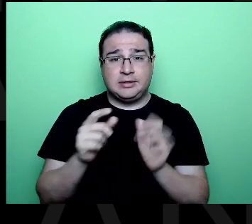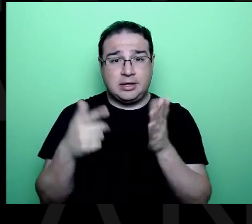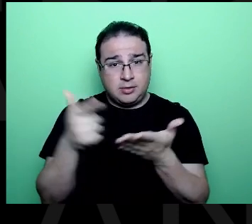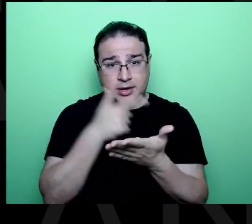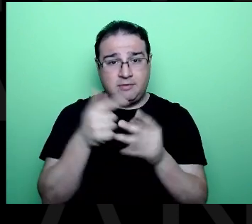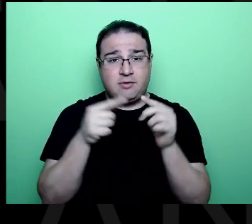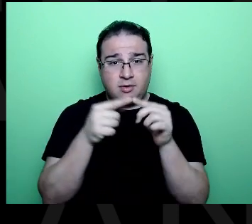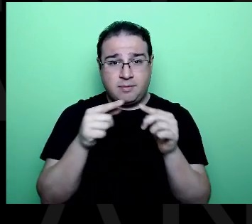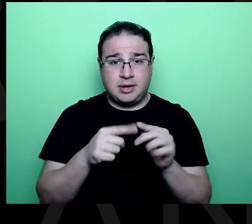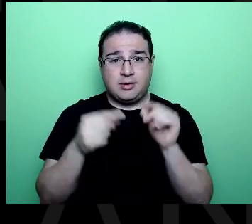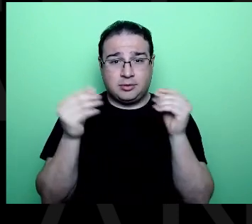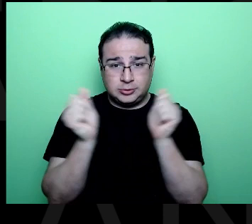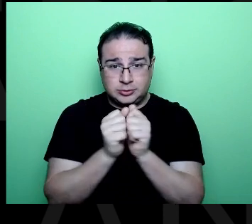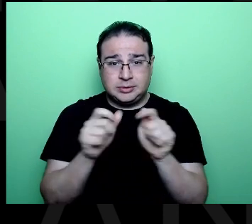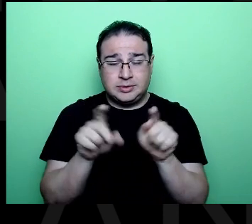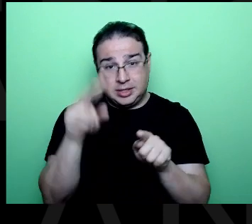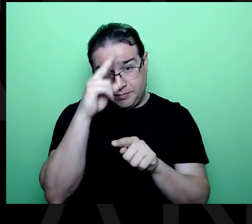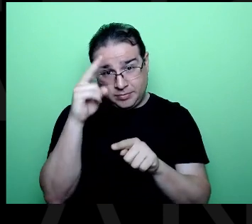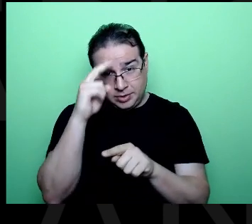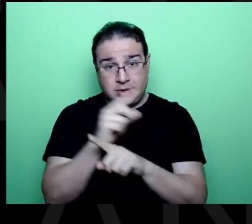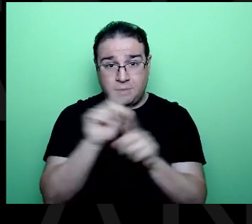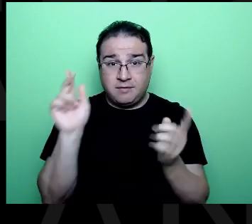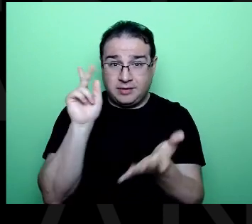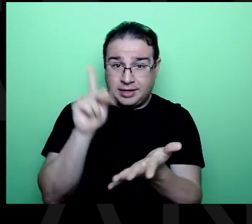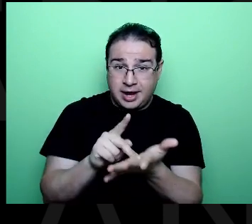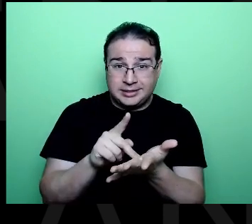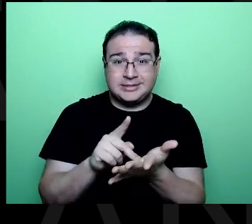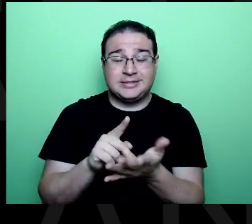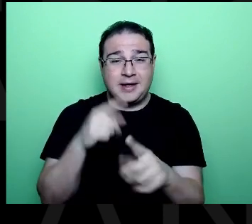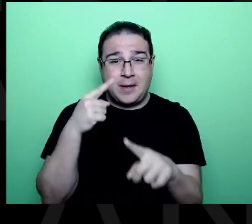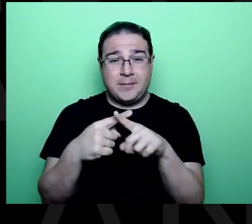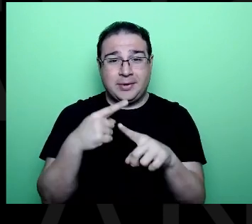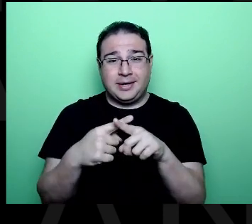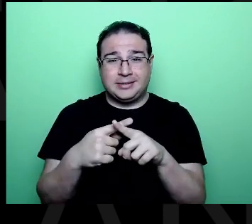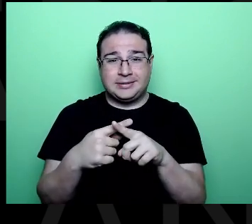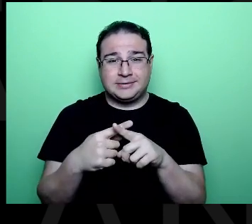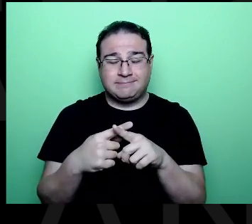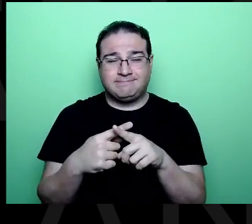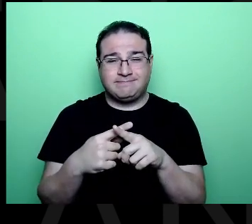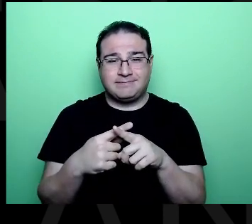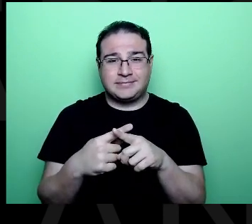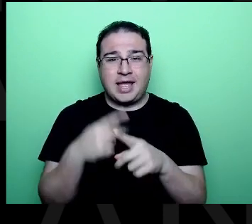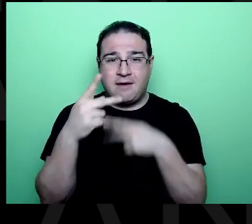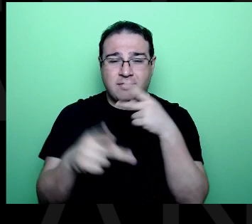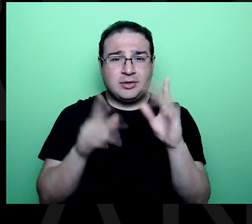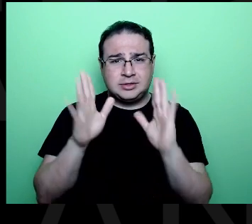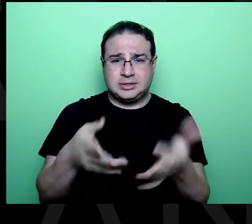vai contando fatos. Isso está até no livro. Eu pus até a história não real,